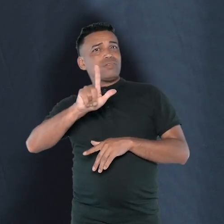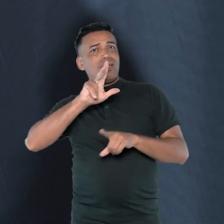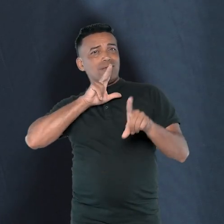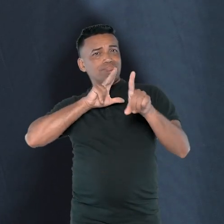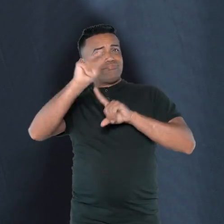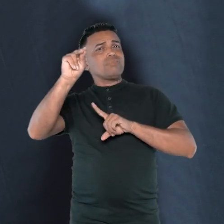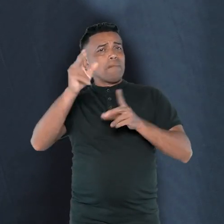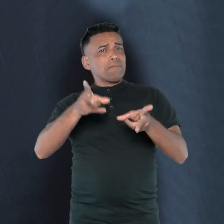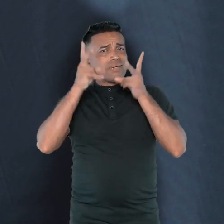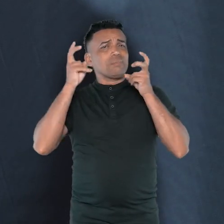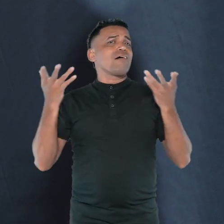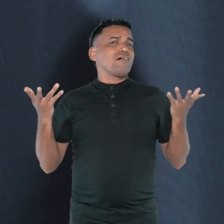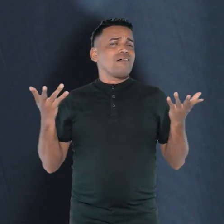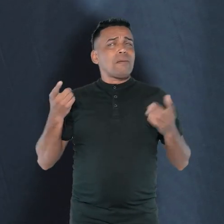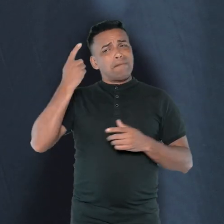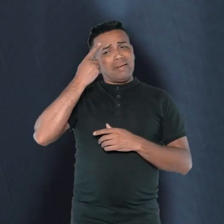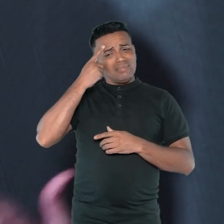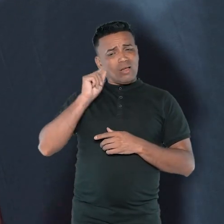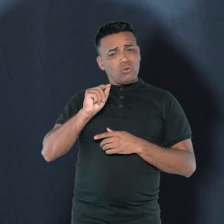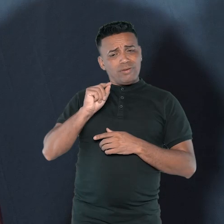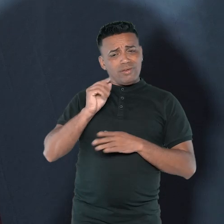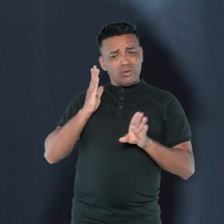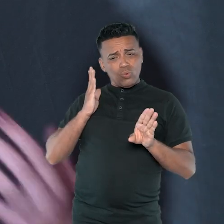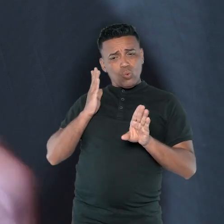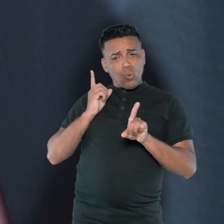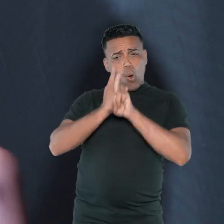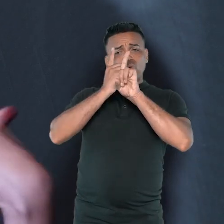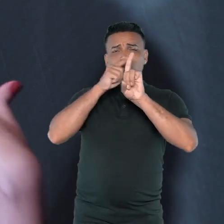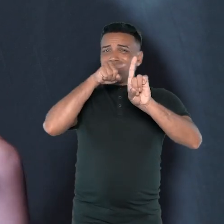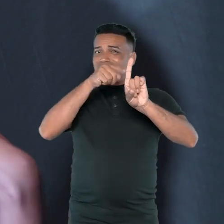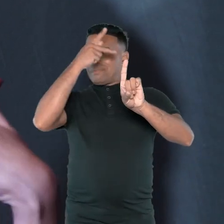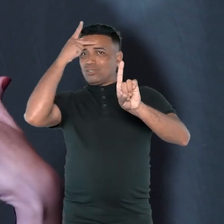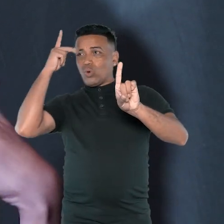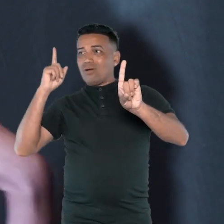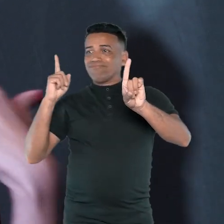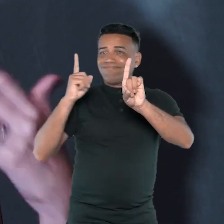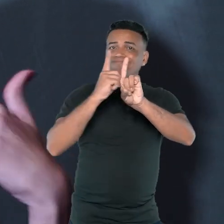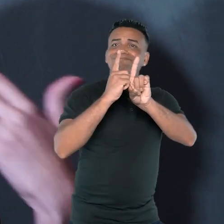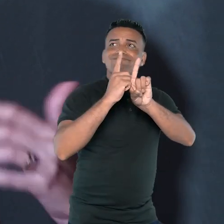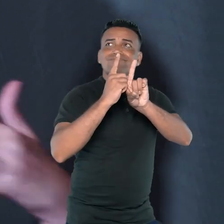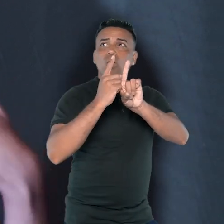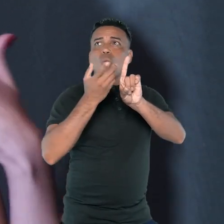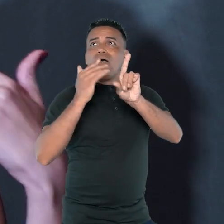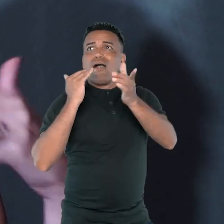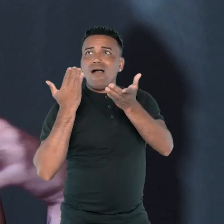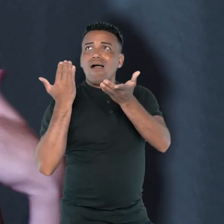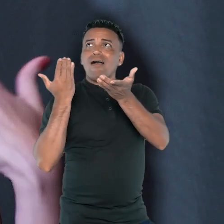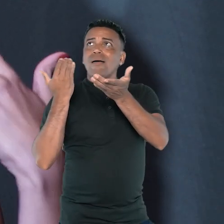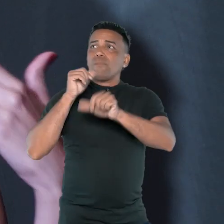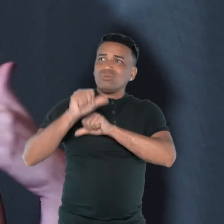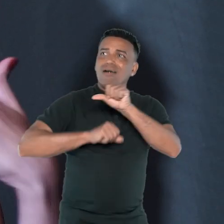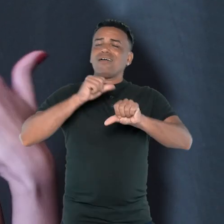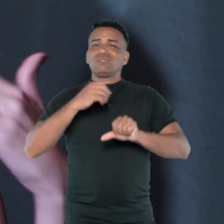né, de pensar o que aquilo no encontro com o outro acaba borrando um pouco as nossas fronteiras, a